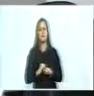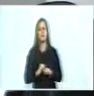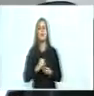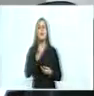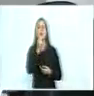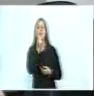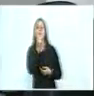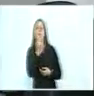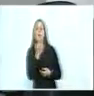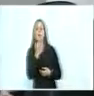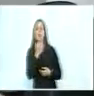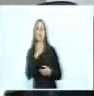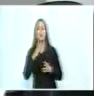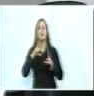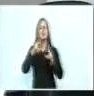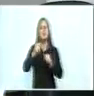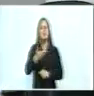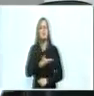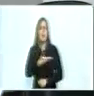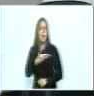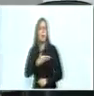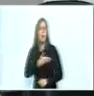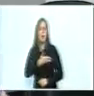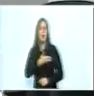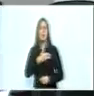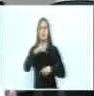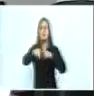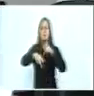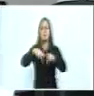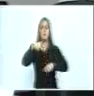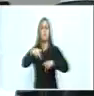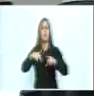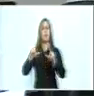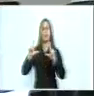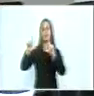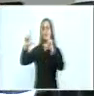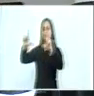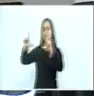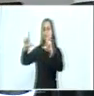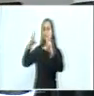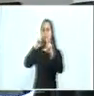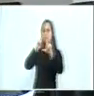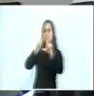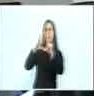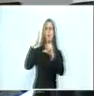Boa noite, meus nobres colegas, ao público presente e aos que nos assistem e nos ouvem.